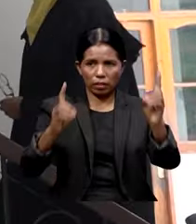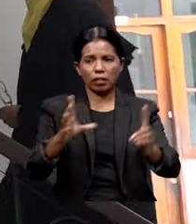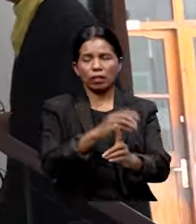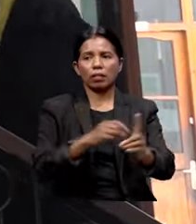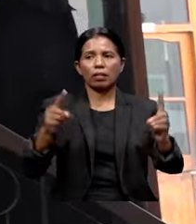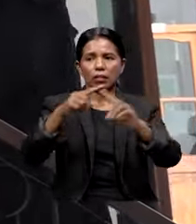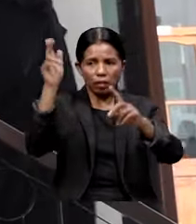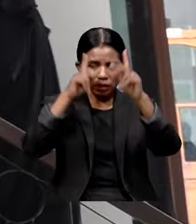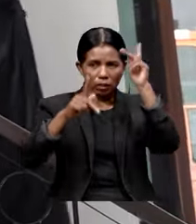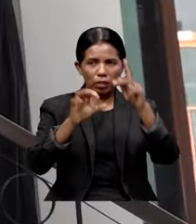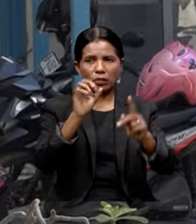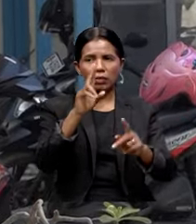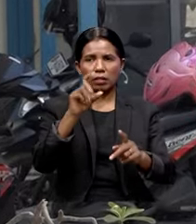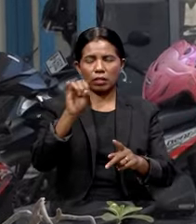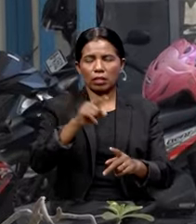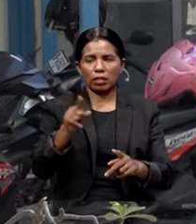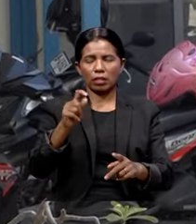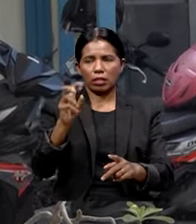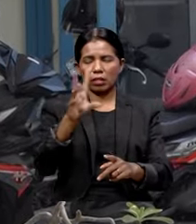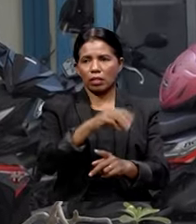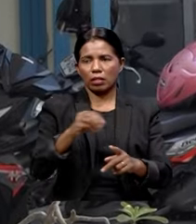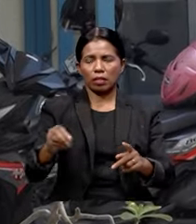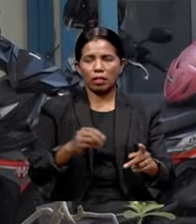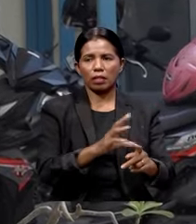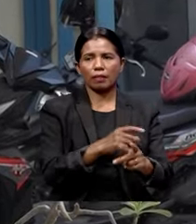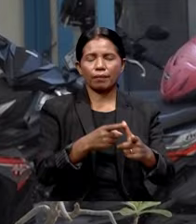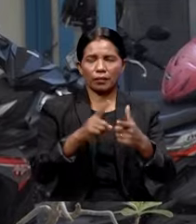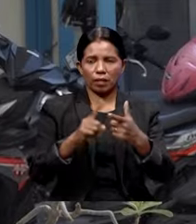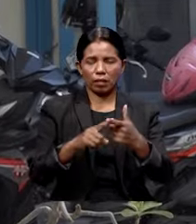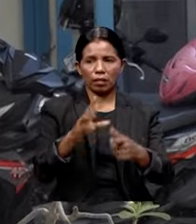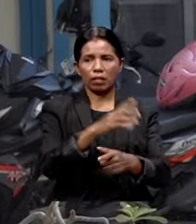para caso fugitivo Arnolfo Teves, também considera nulidade e a